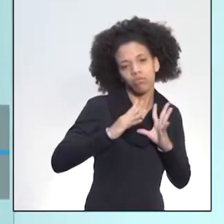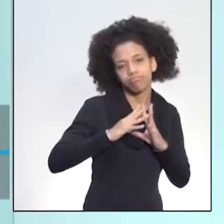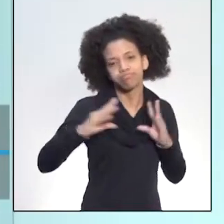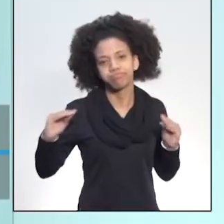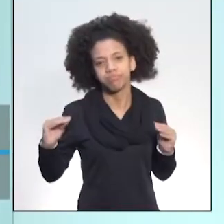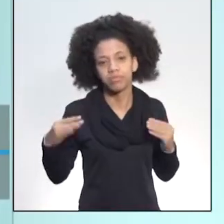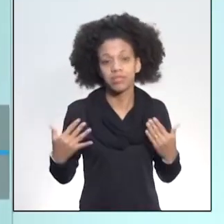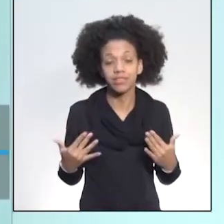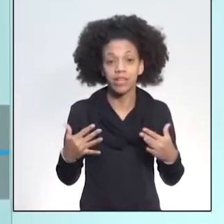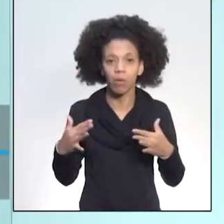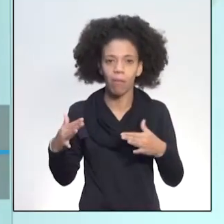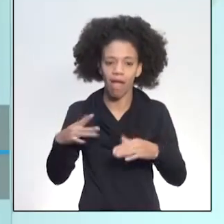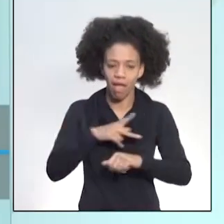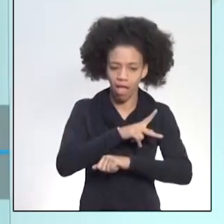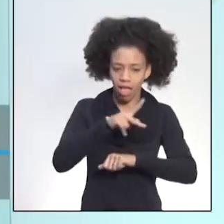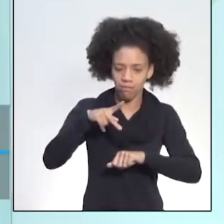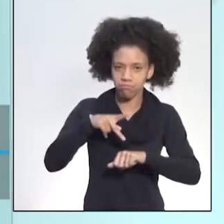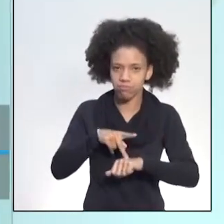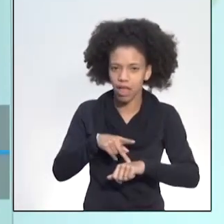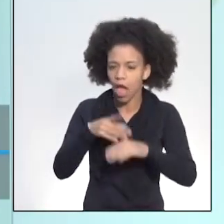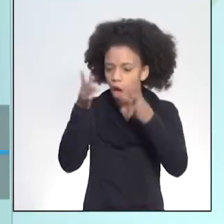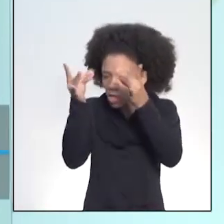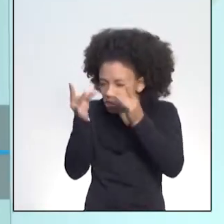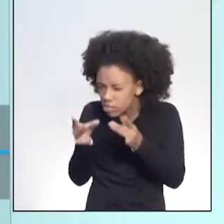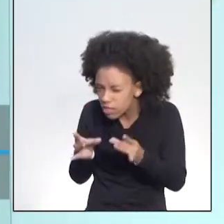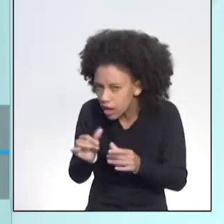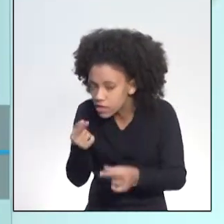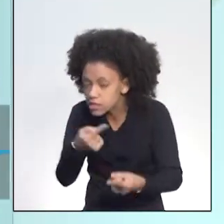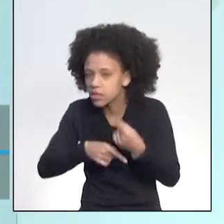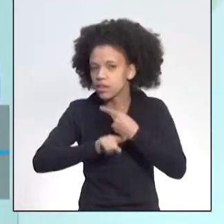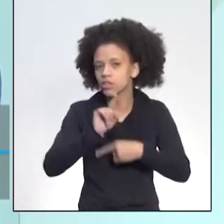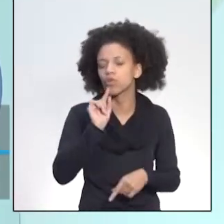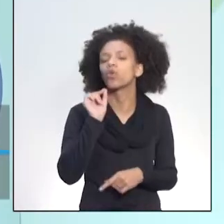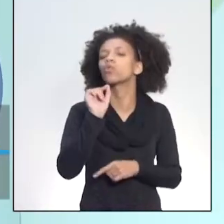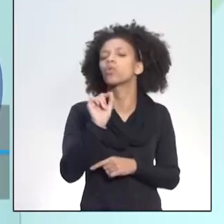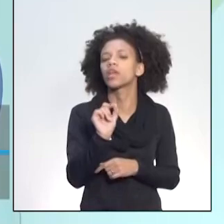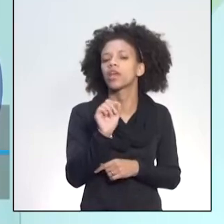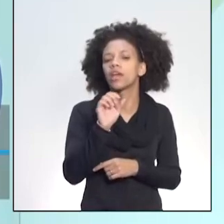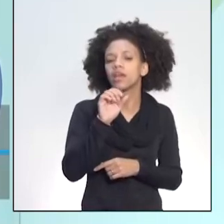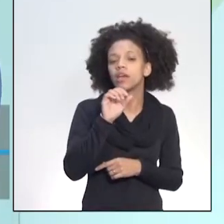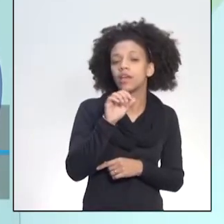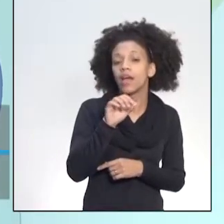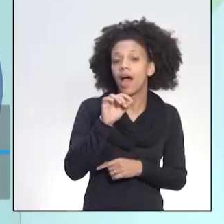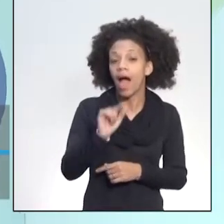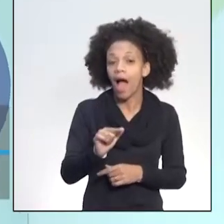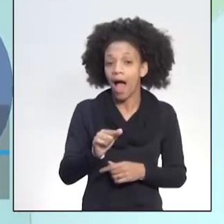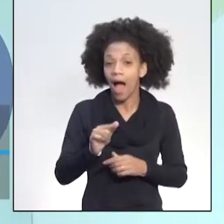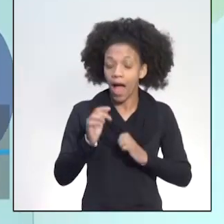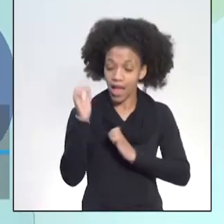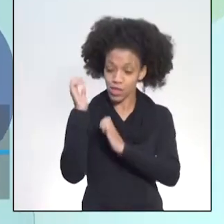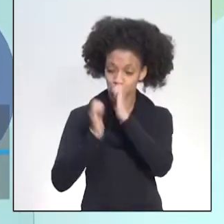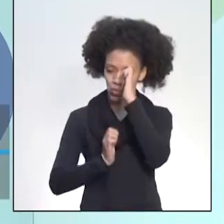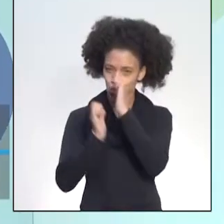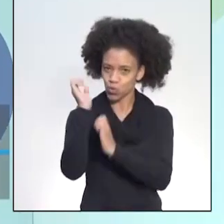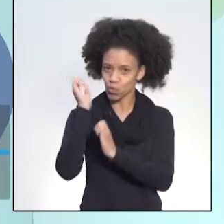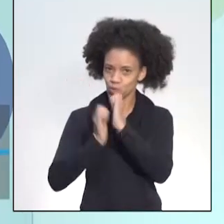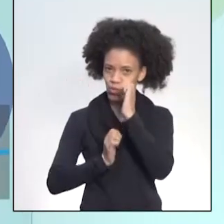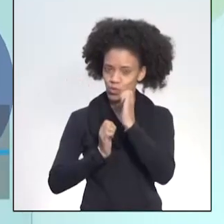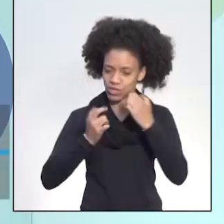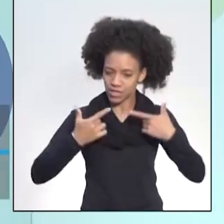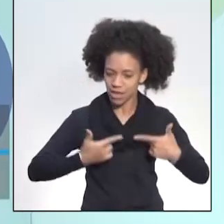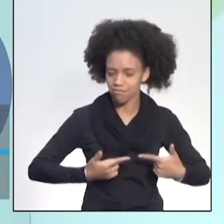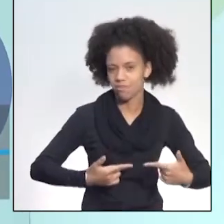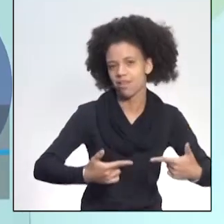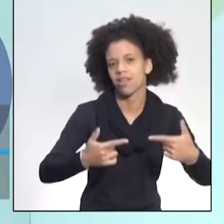quê? Porque há um detalhe na Primeira Guerra Mundial: a inserção da industrialização na